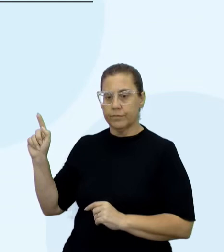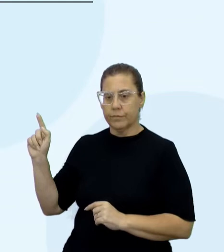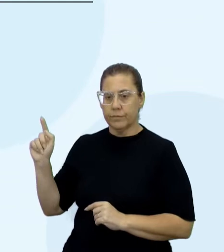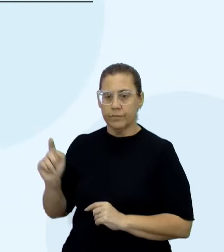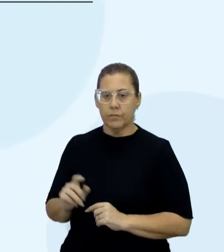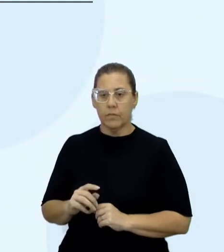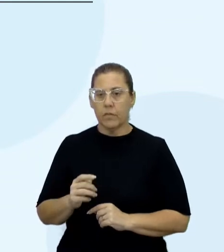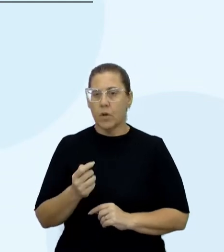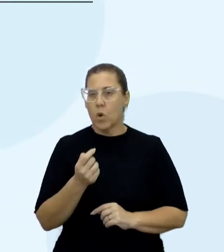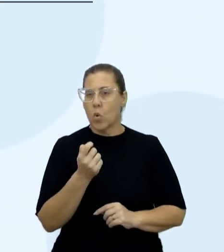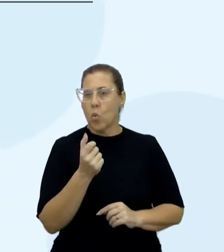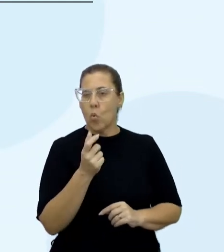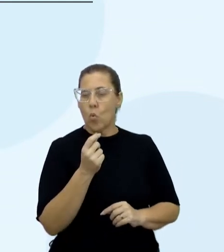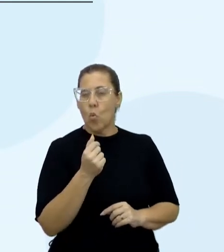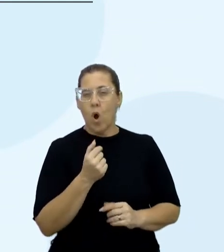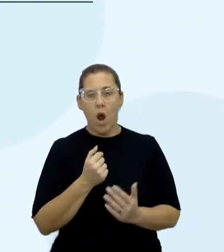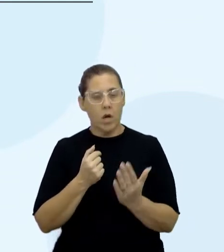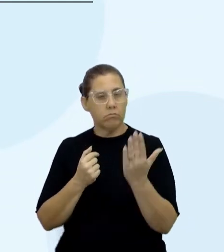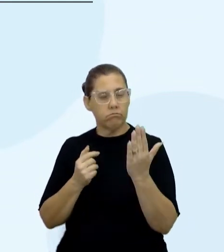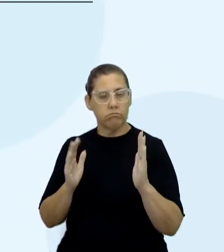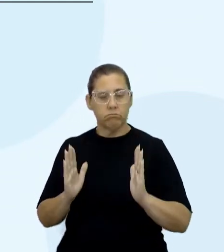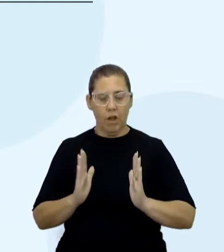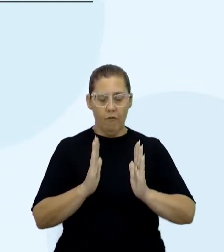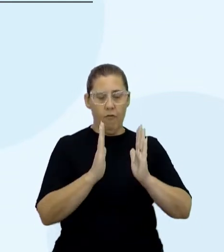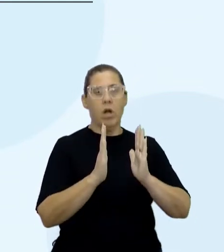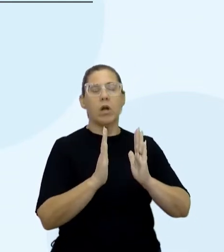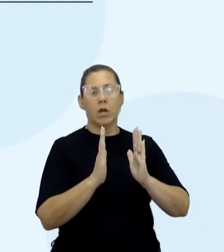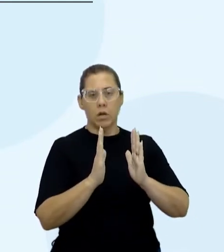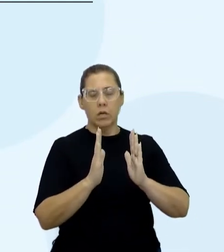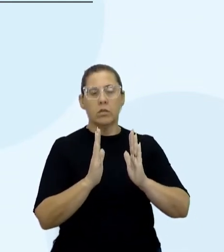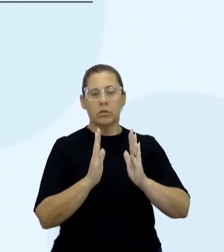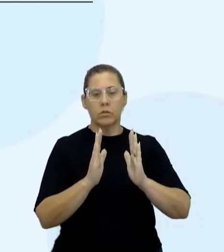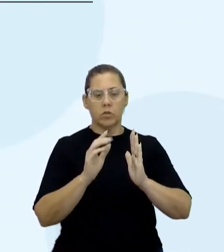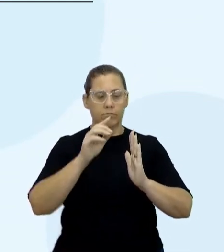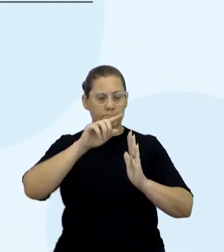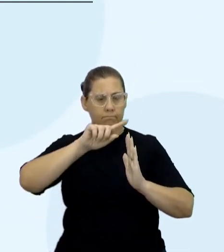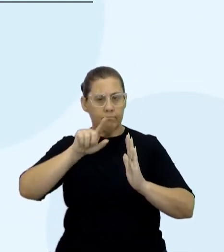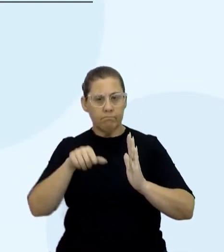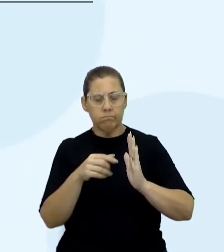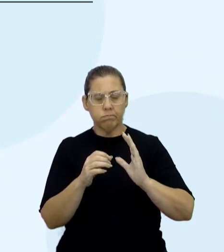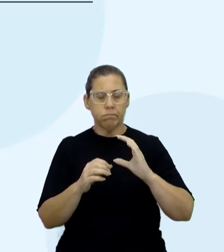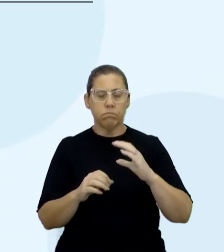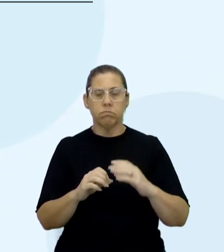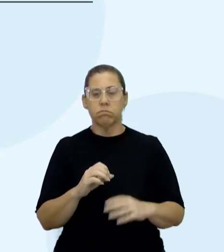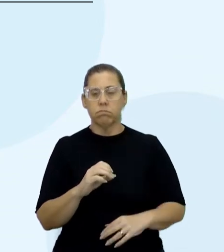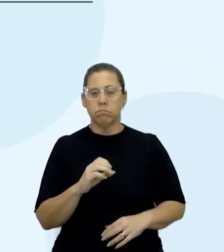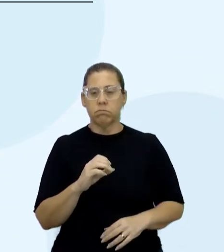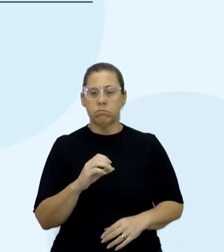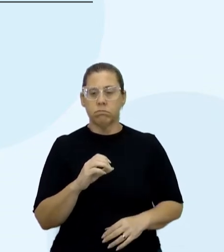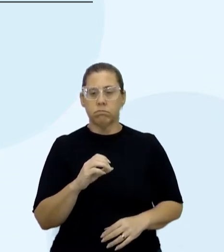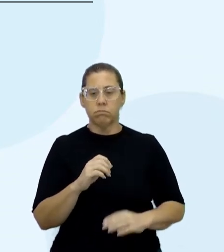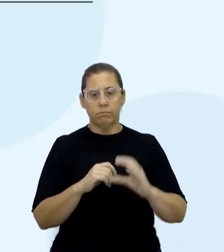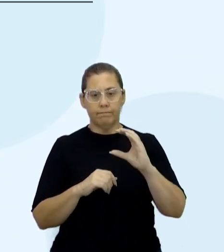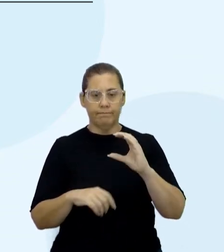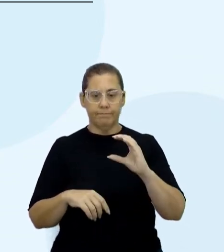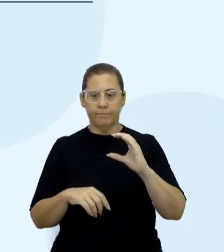ficando quase na cara ali da superfície côncava. que vai acontecer? Vamos dar uma olhadinha? Agora eu vou mudar um